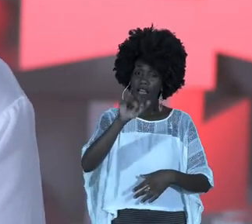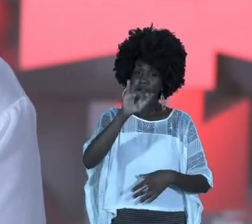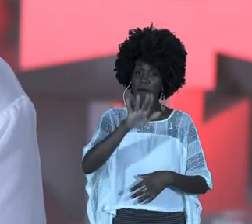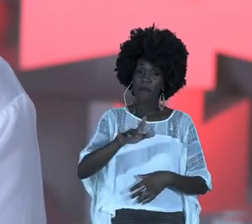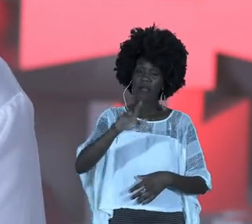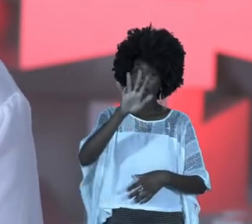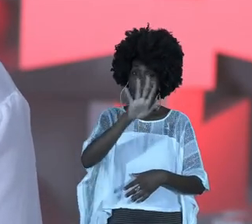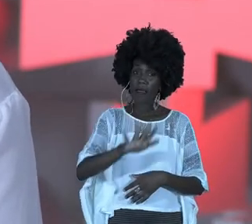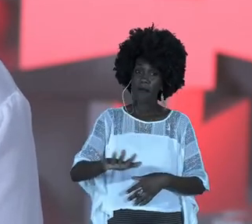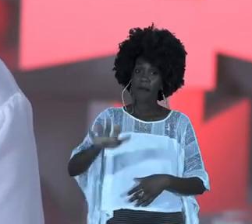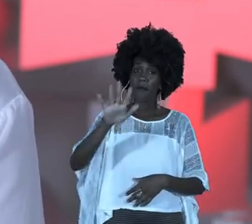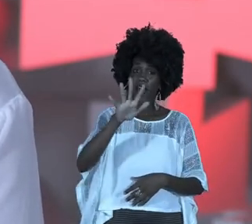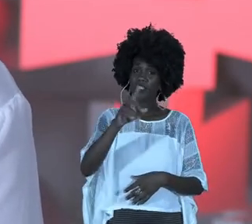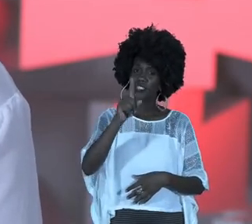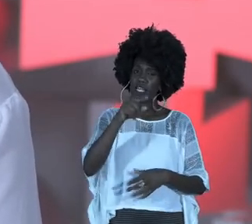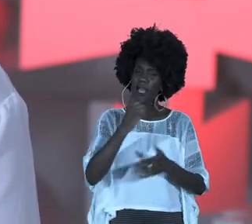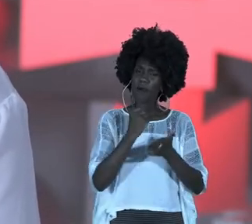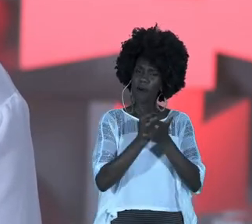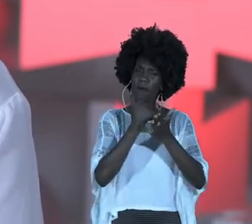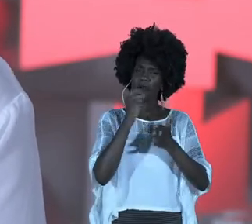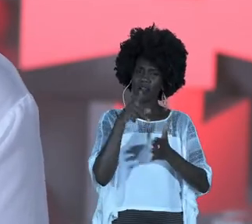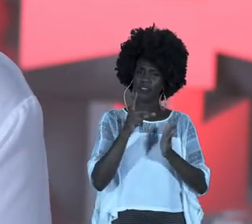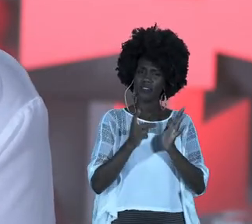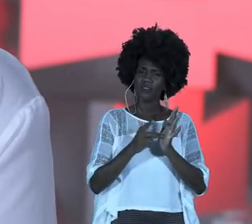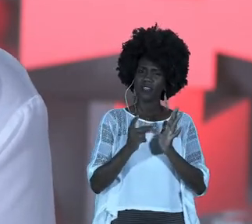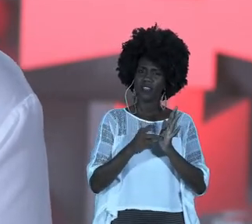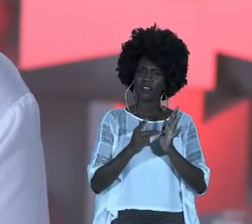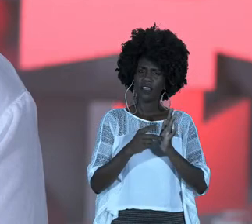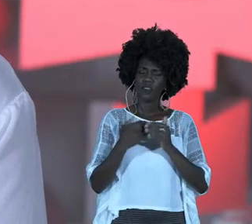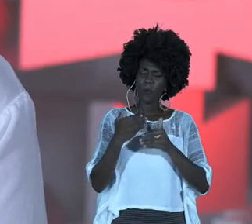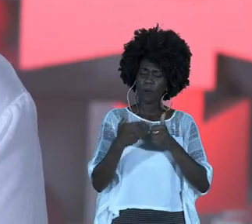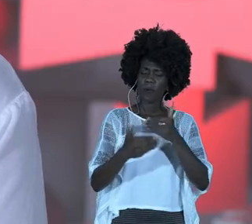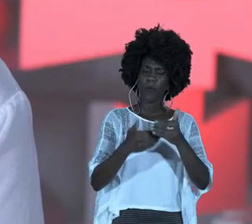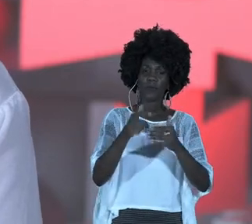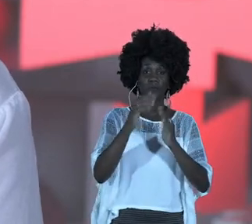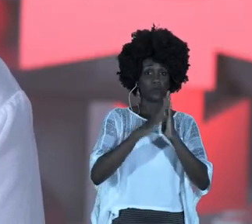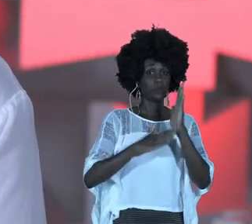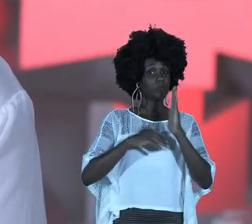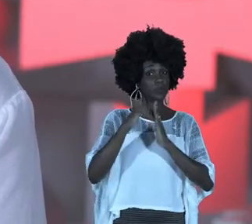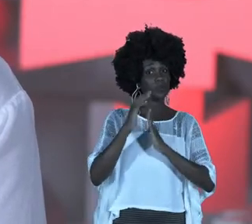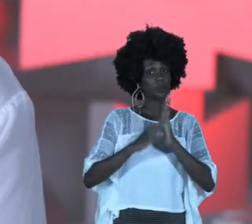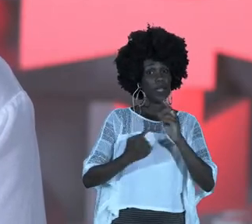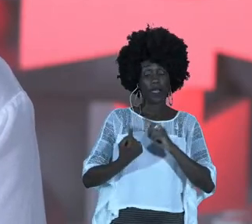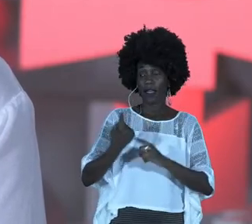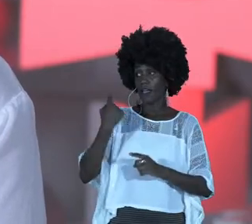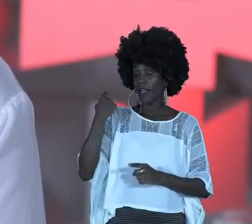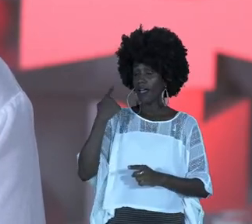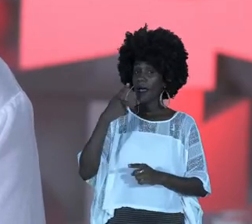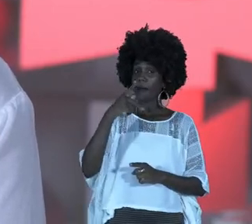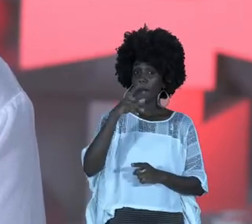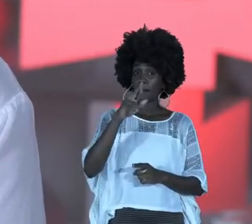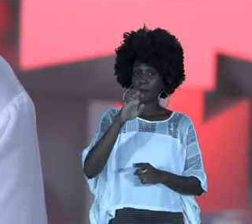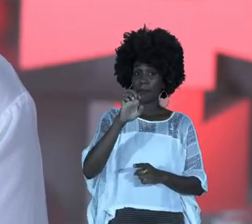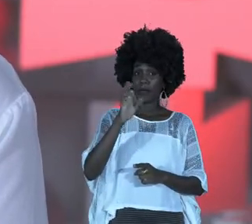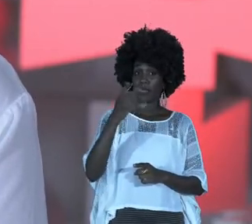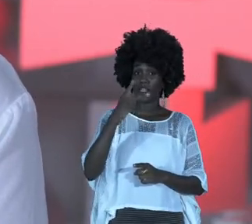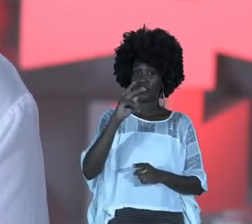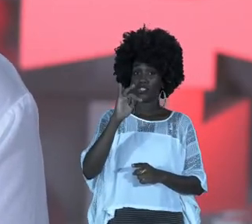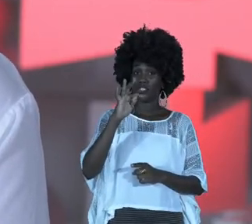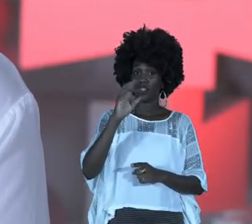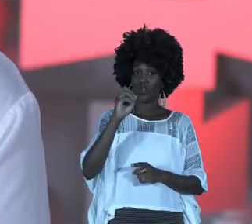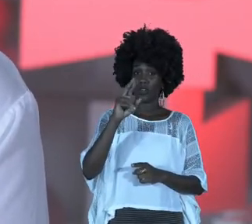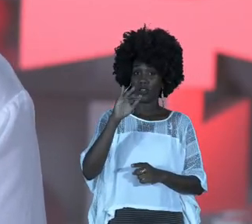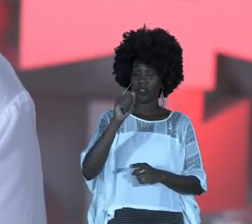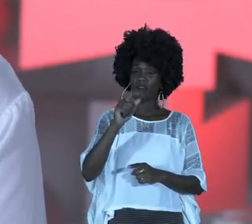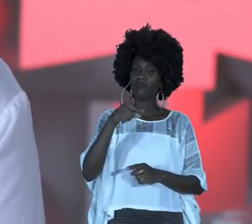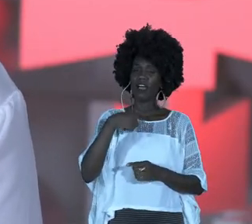traço, ela é um vestígio, uma marca. Então, a pintura pré-histórica, ela é muito envolvente.